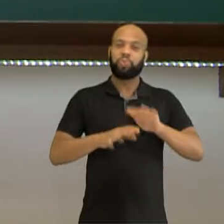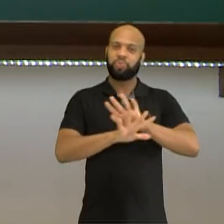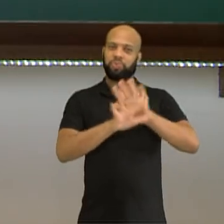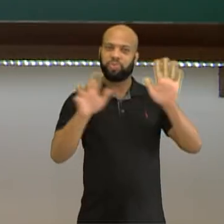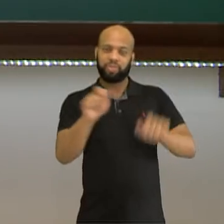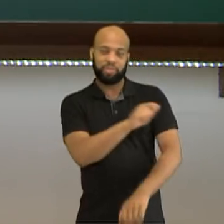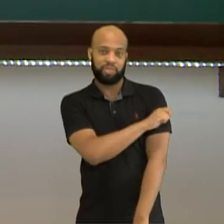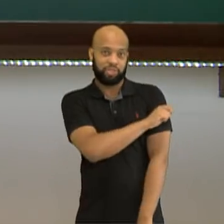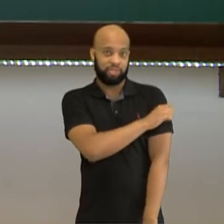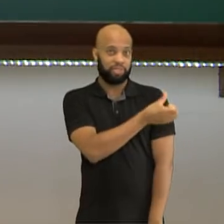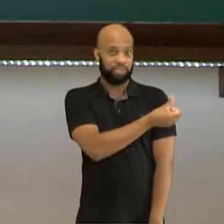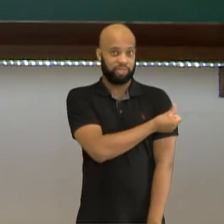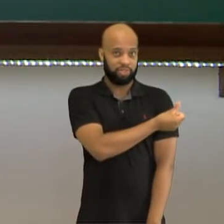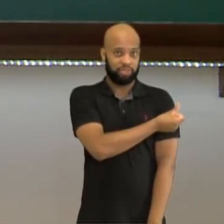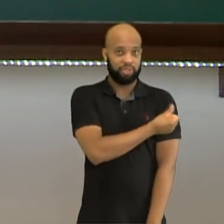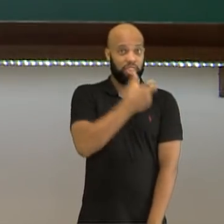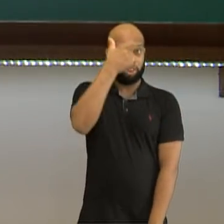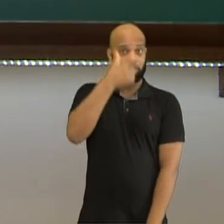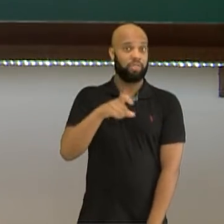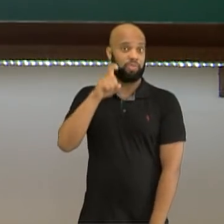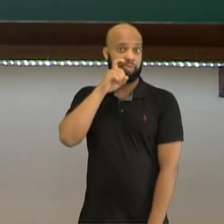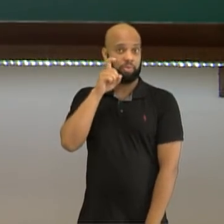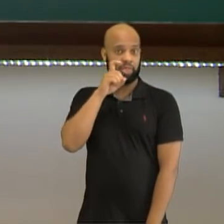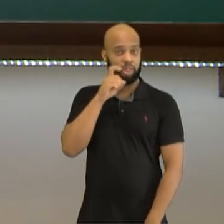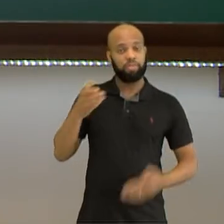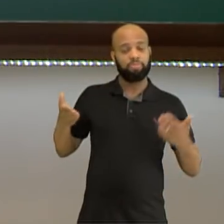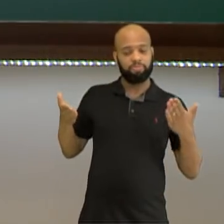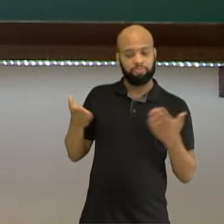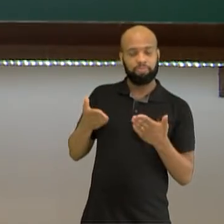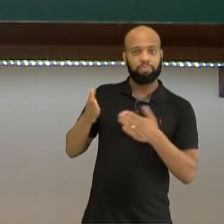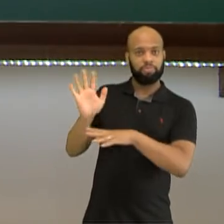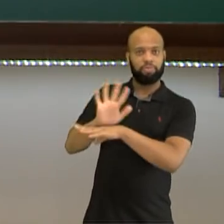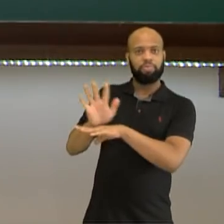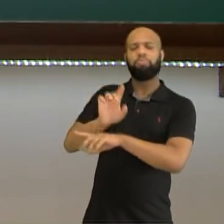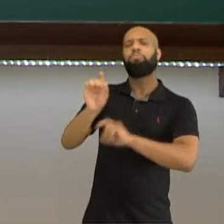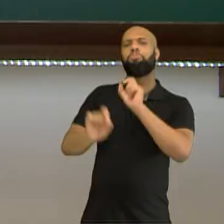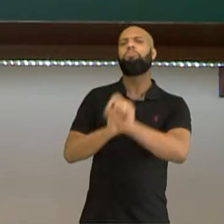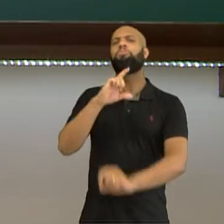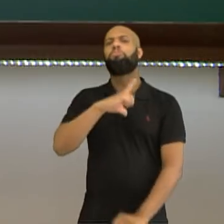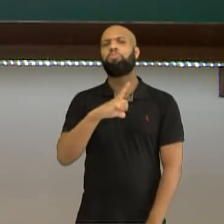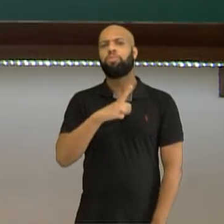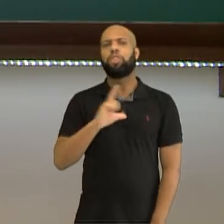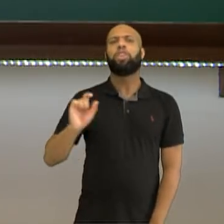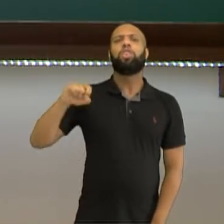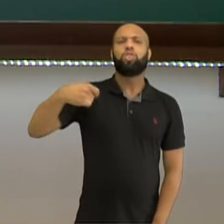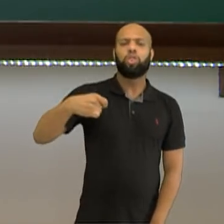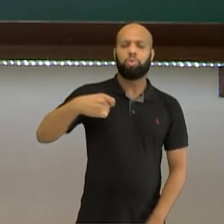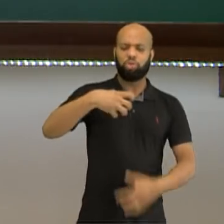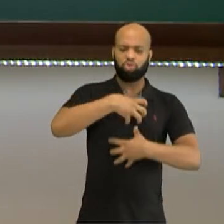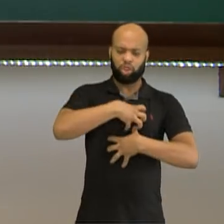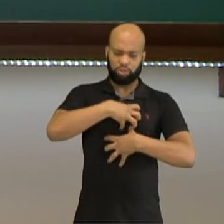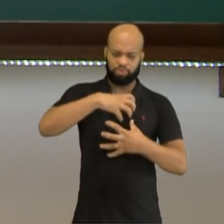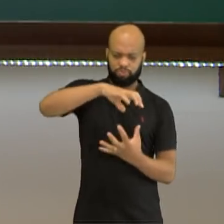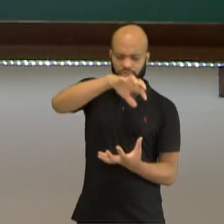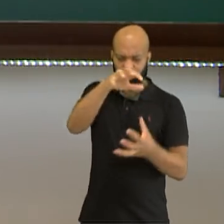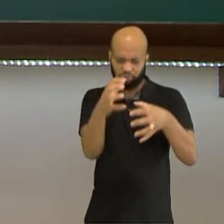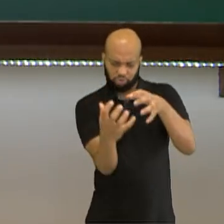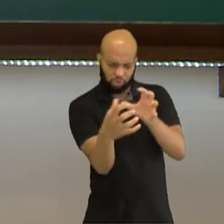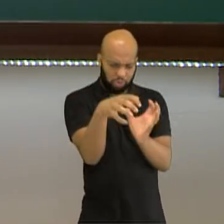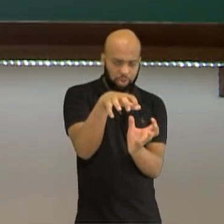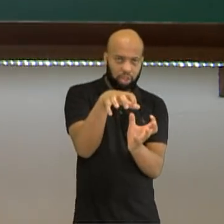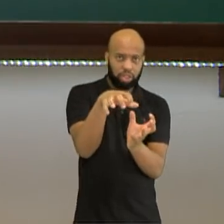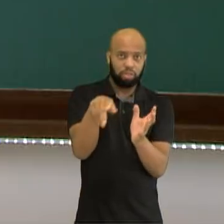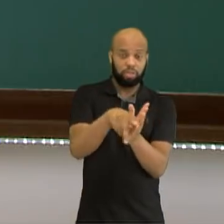Olá, estudantes do sexto ano, aqui é o professor Fabiano e nesse vídeo nós vamos falar sobre o formato do nosso planeta